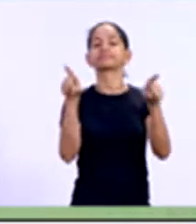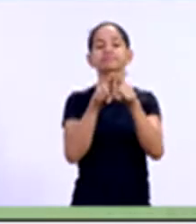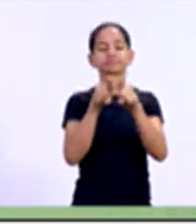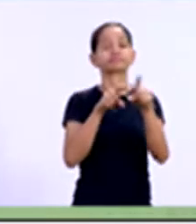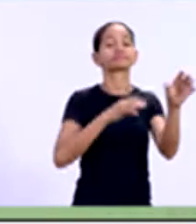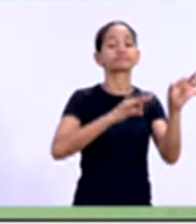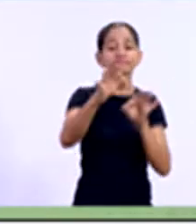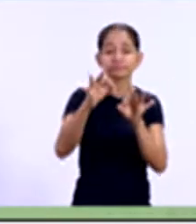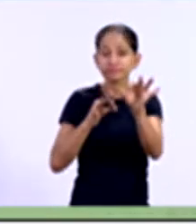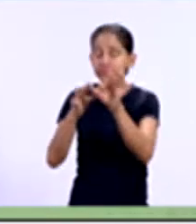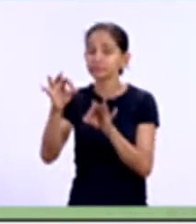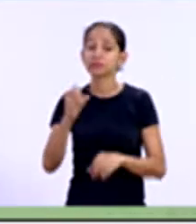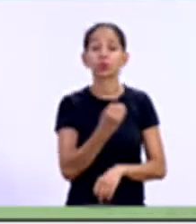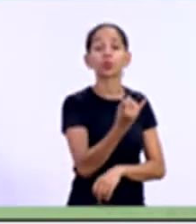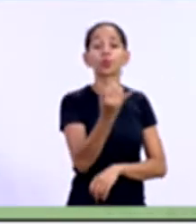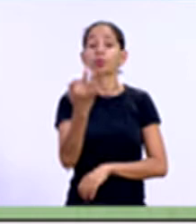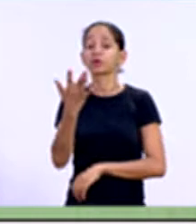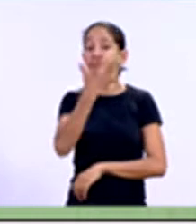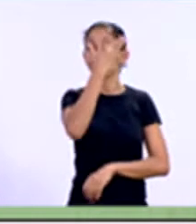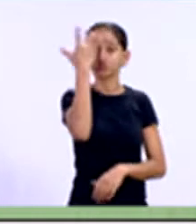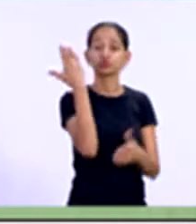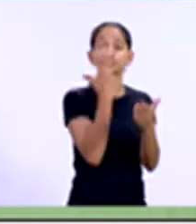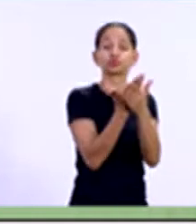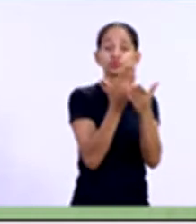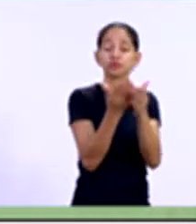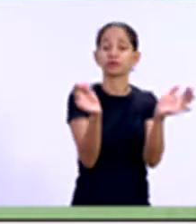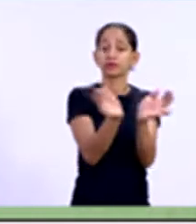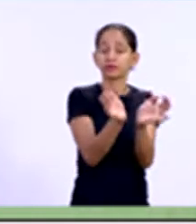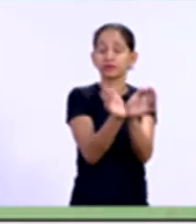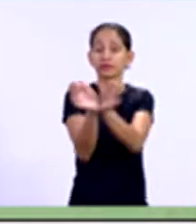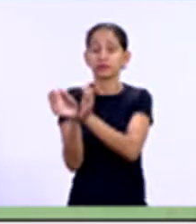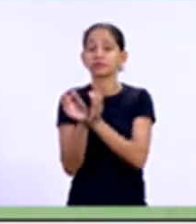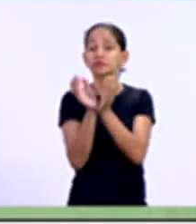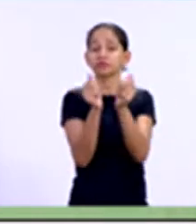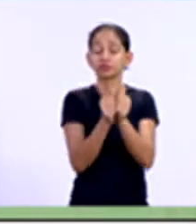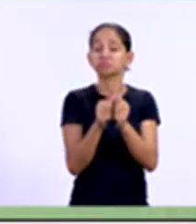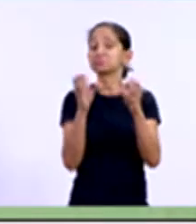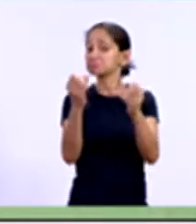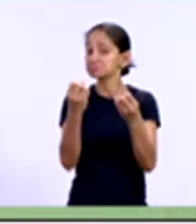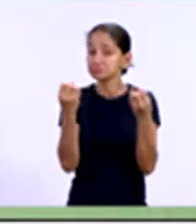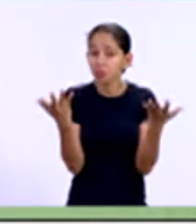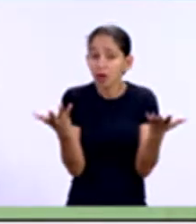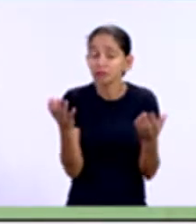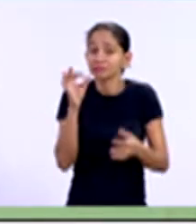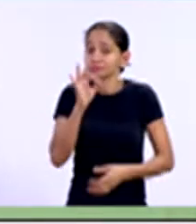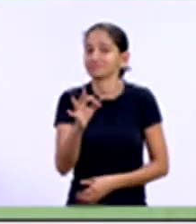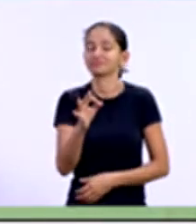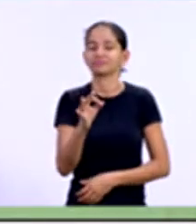é a avaliação. A Lei de Diretrizes e Bases, que é a LDB